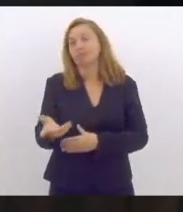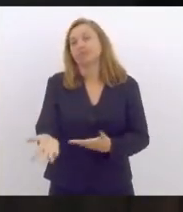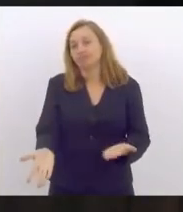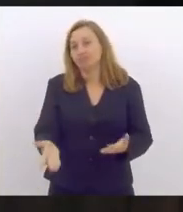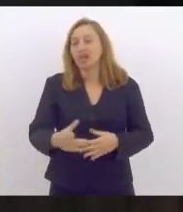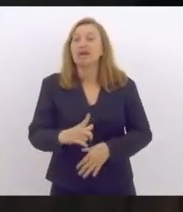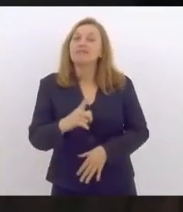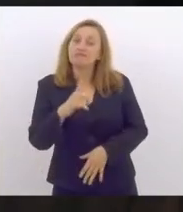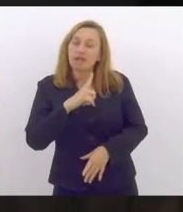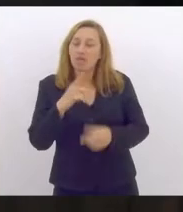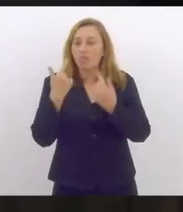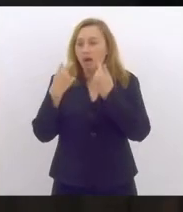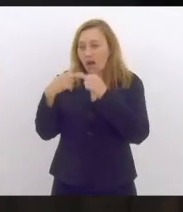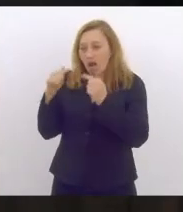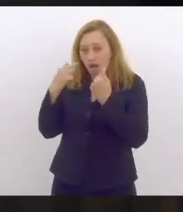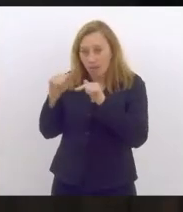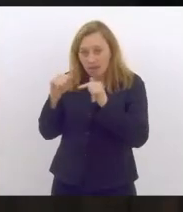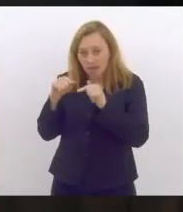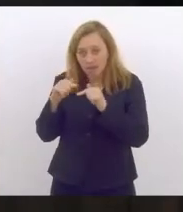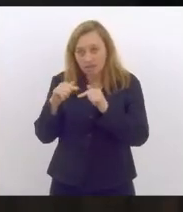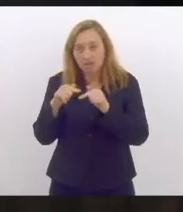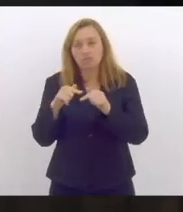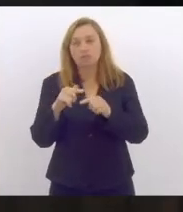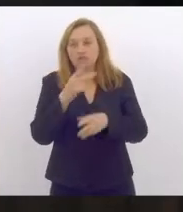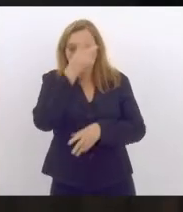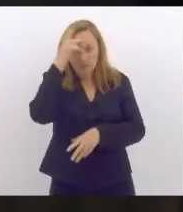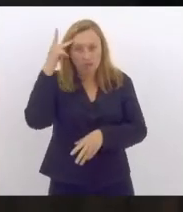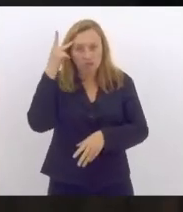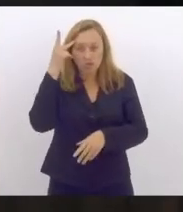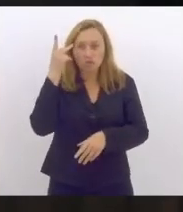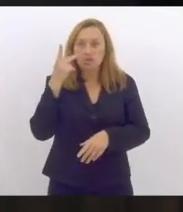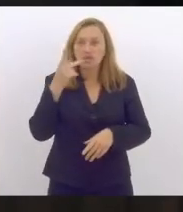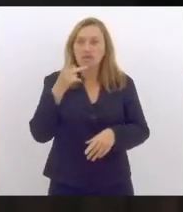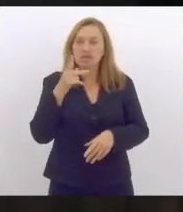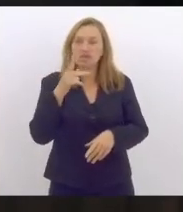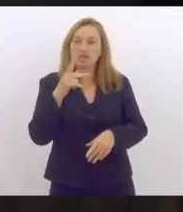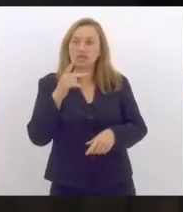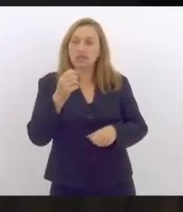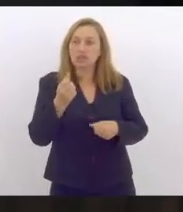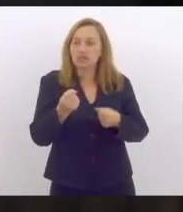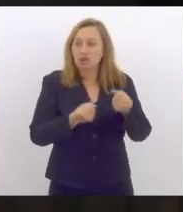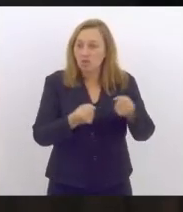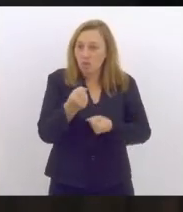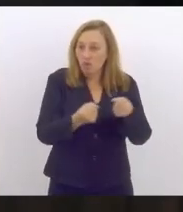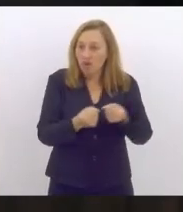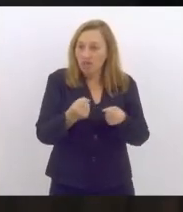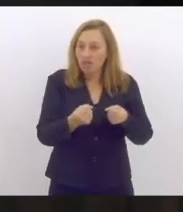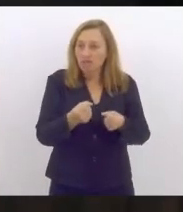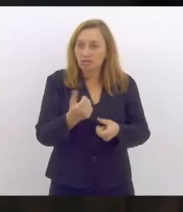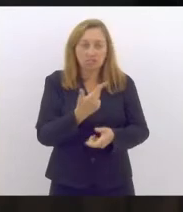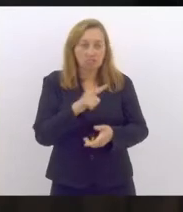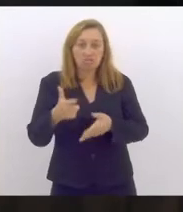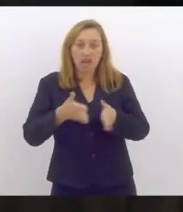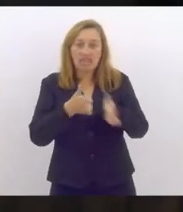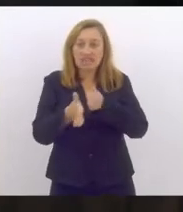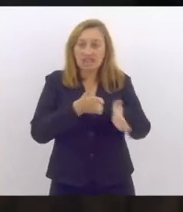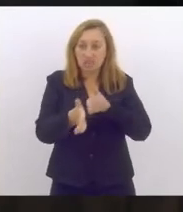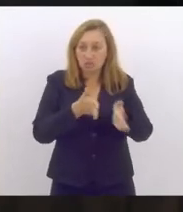Tem uma reclamação dos atletas que não conseguem ter acesso às pistas.